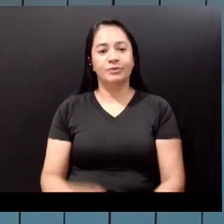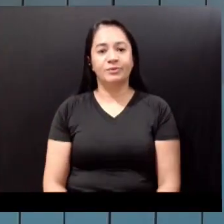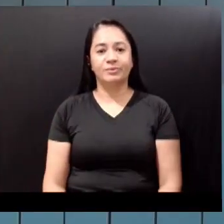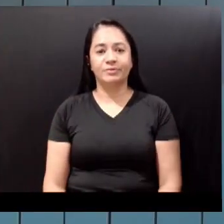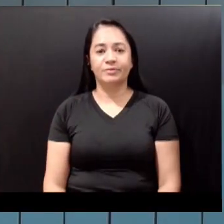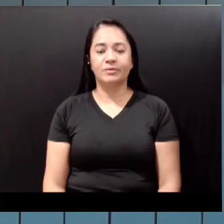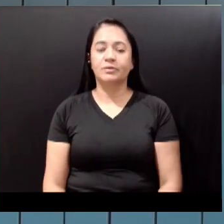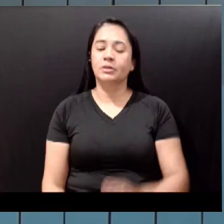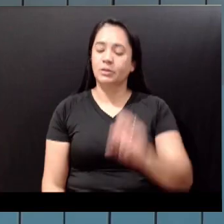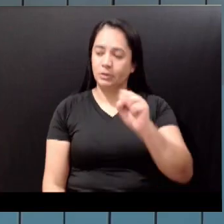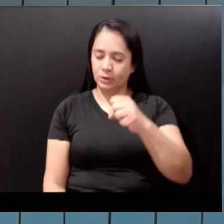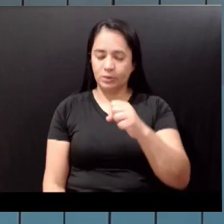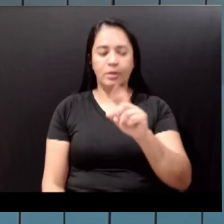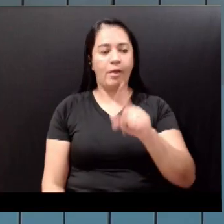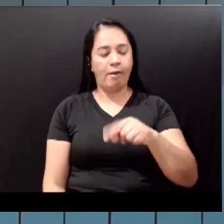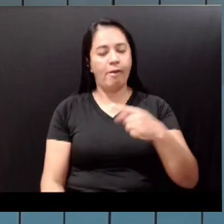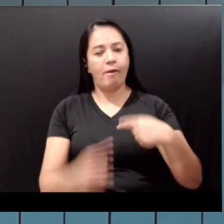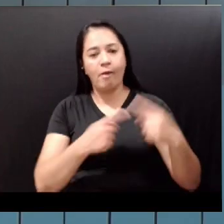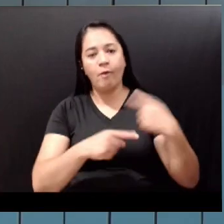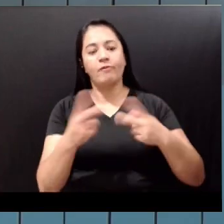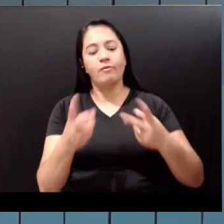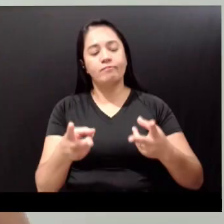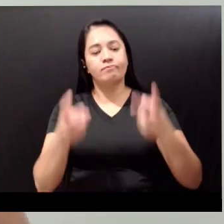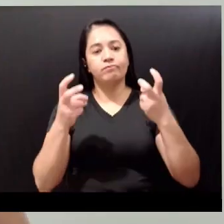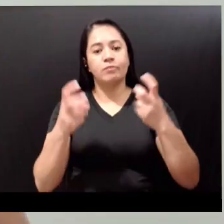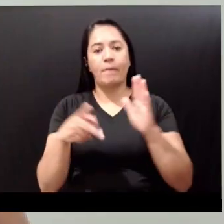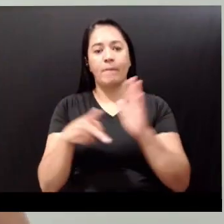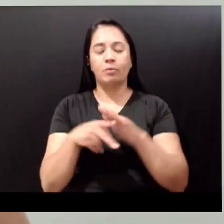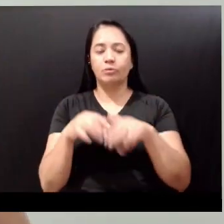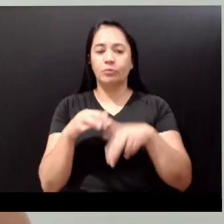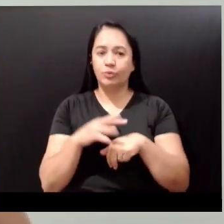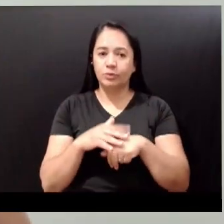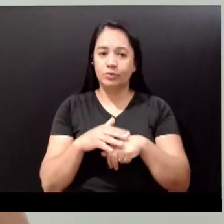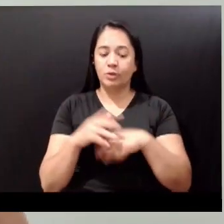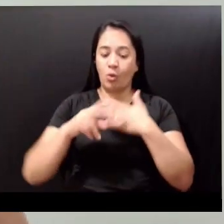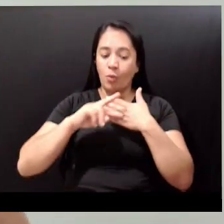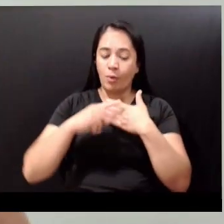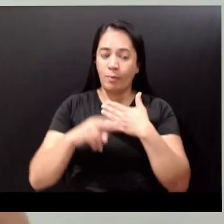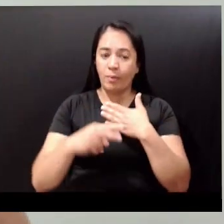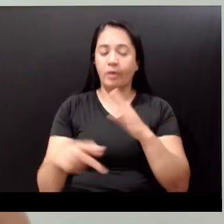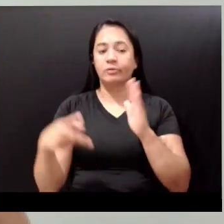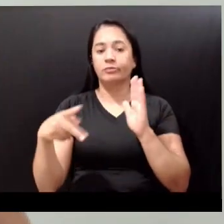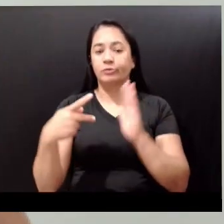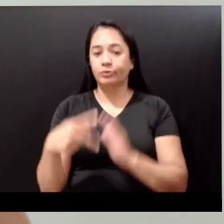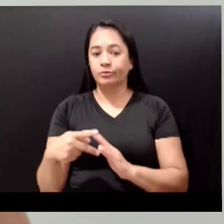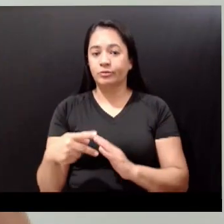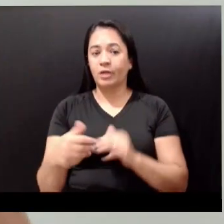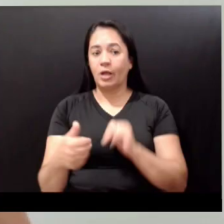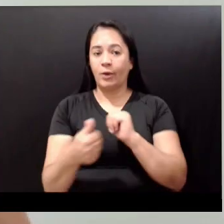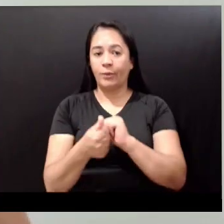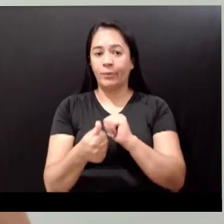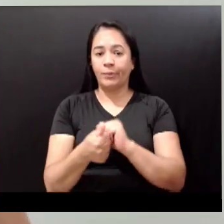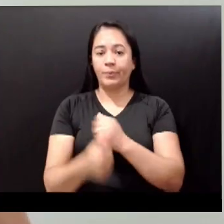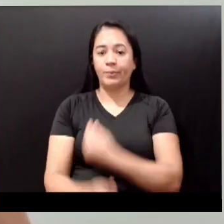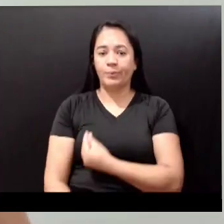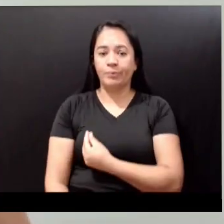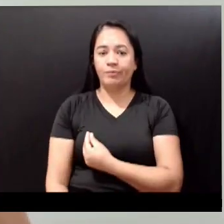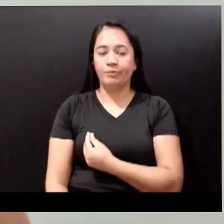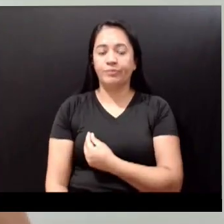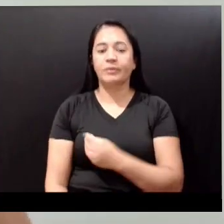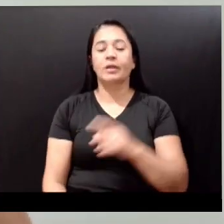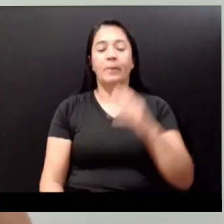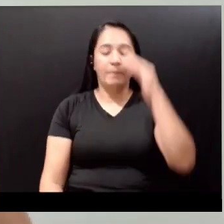considerar. Sim, o reconhecimento da doença, do impacto que ela traz para a qualidade de vida destes